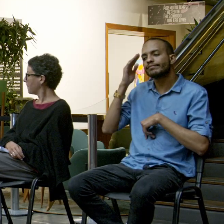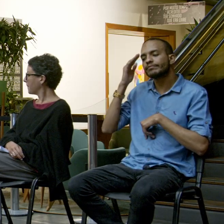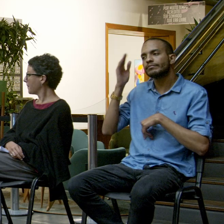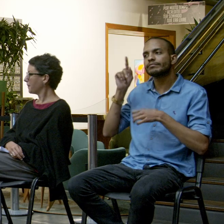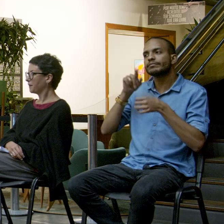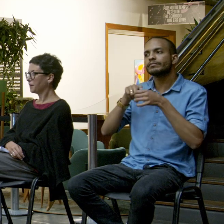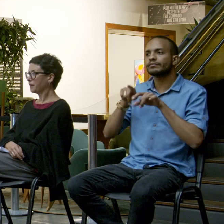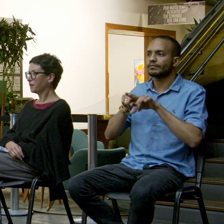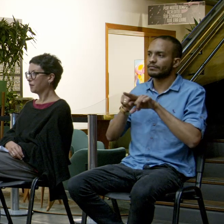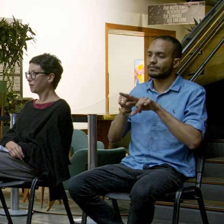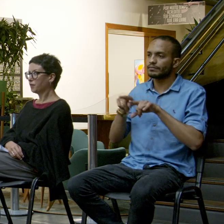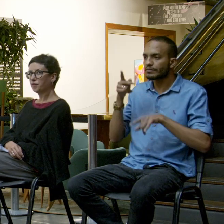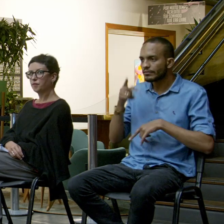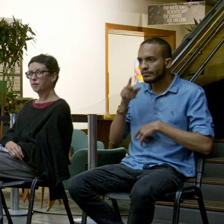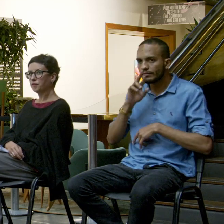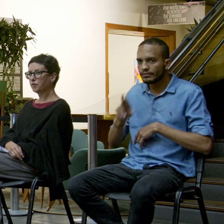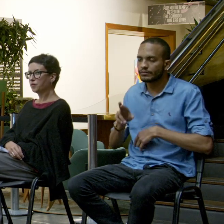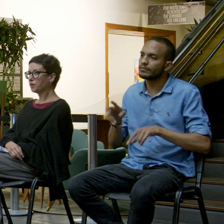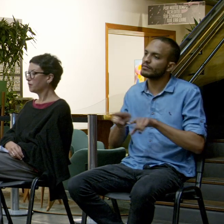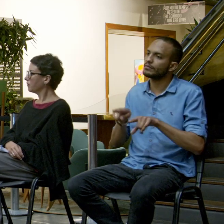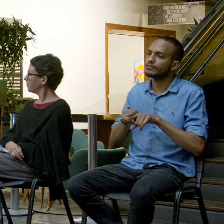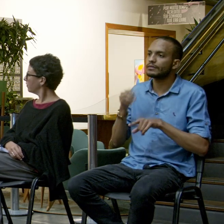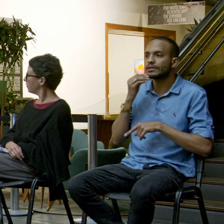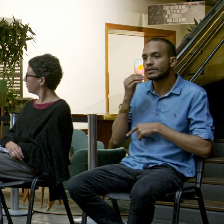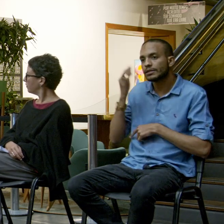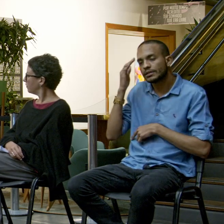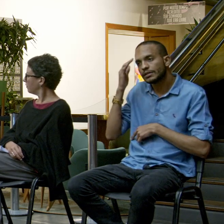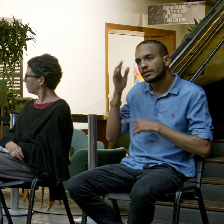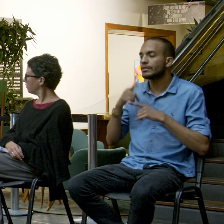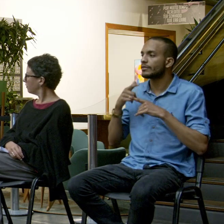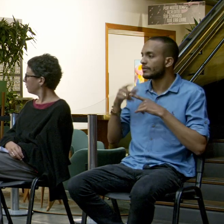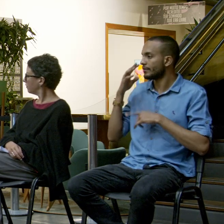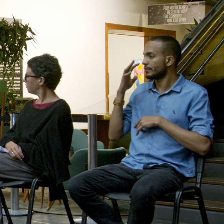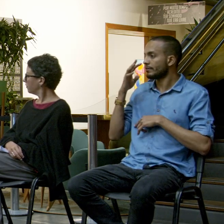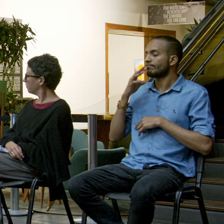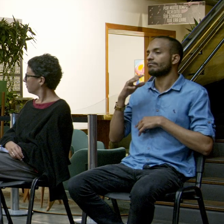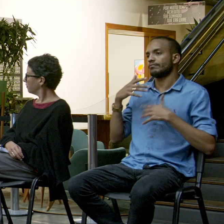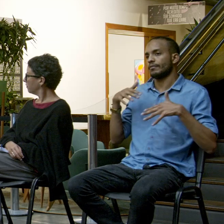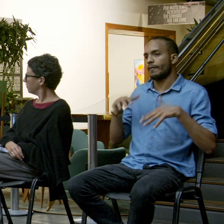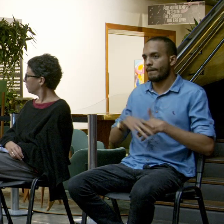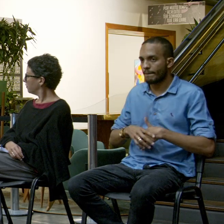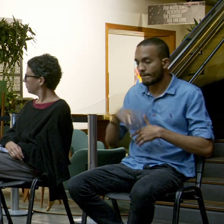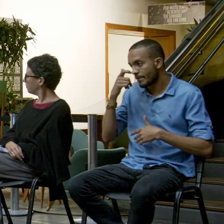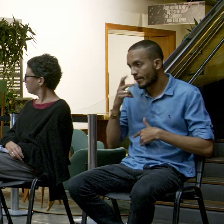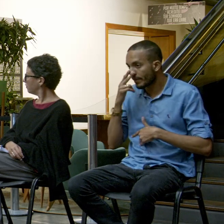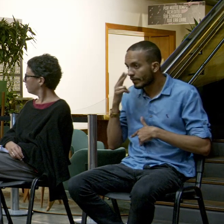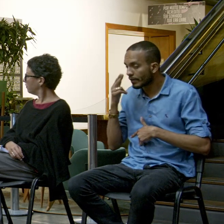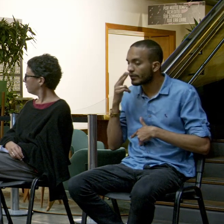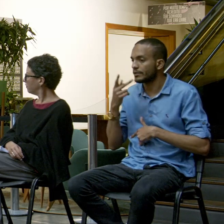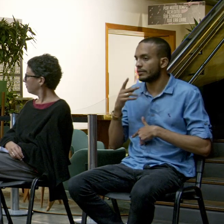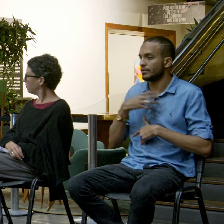voltar a essa resposta, e tentar entender por que ela me interessou tanto. E acho que, de